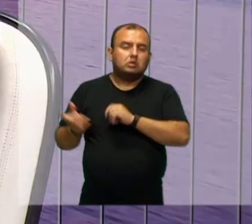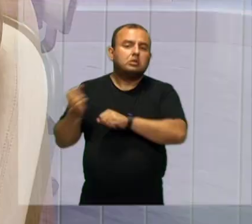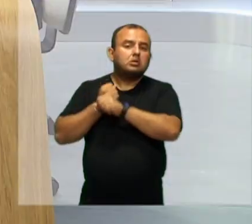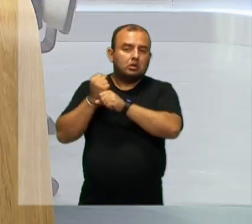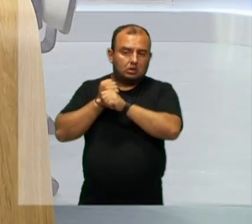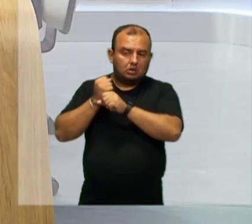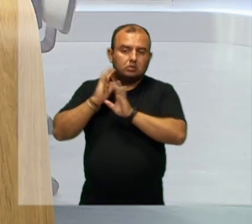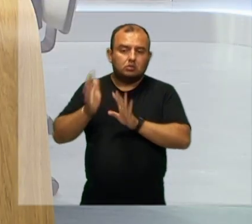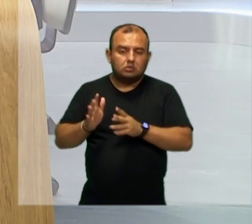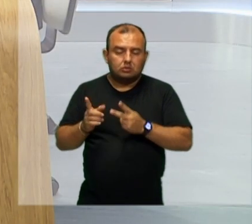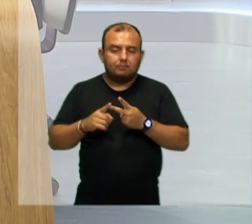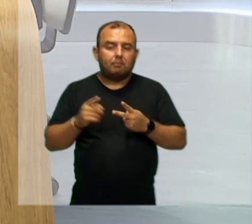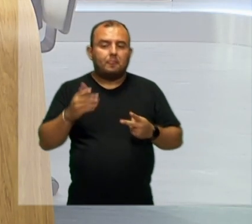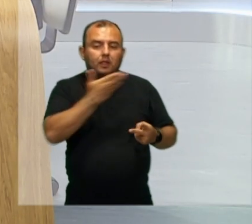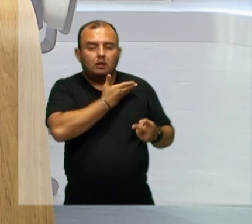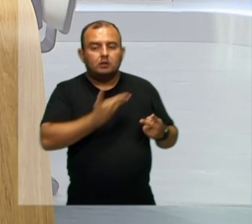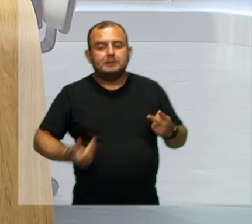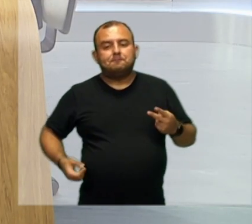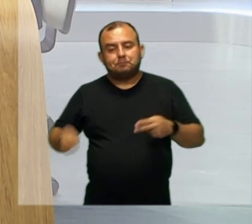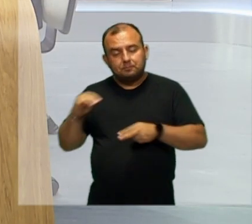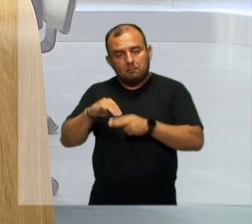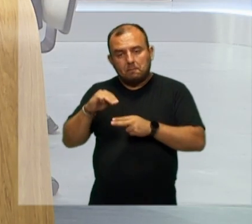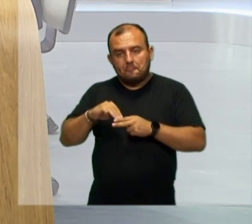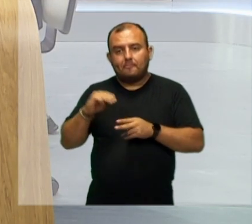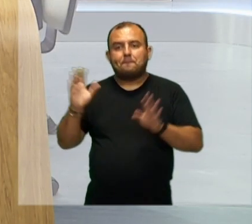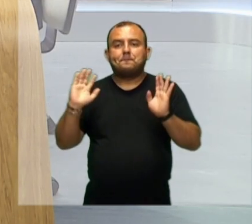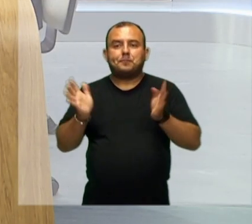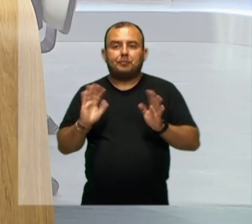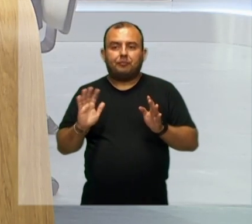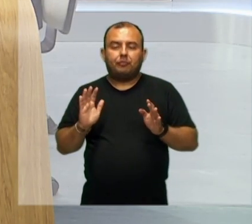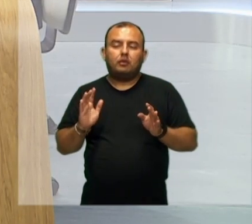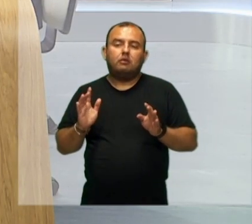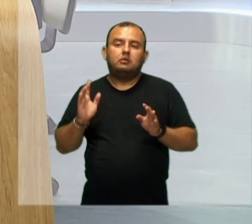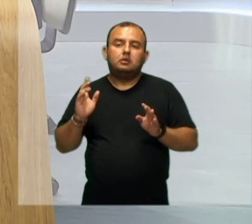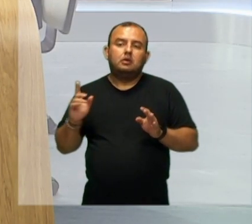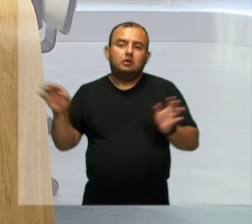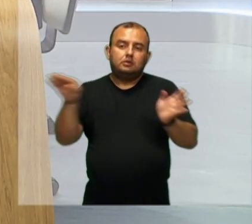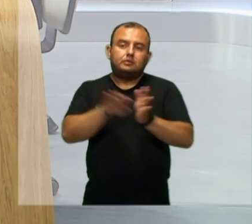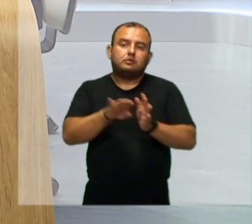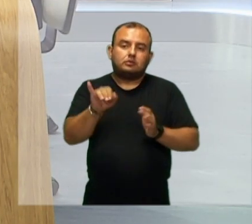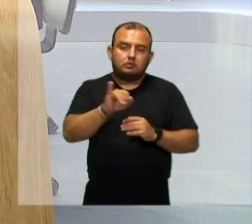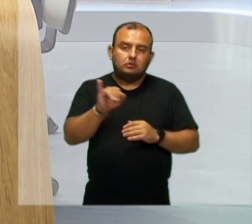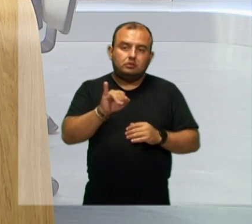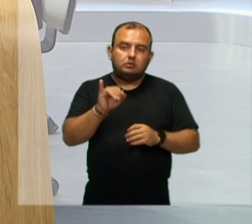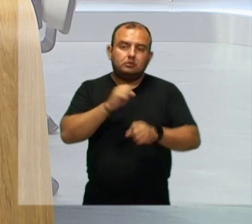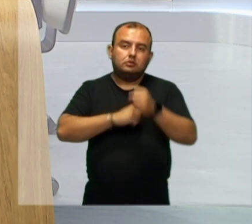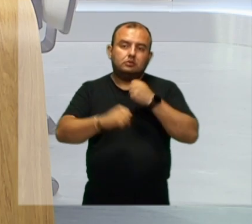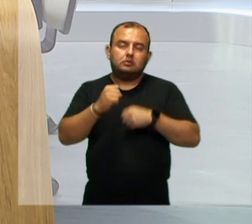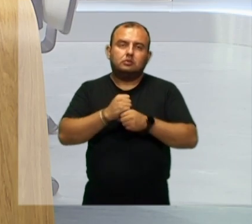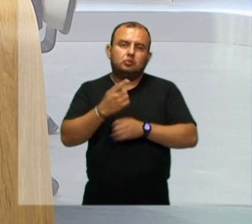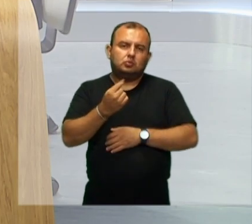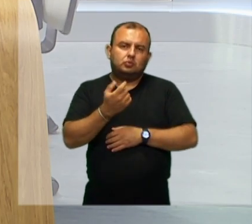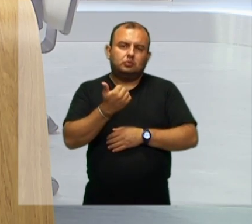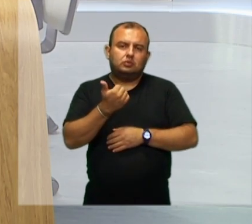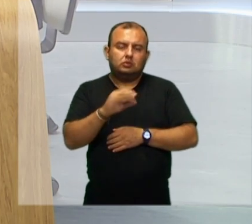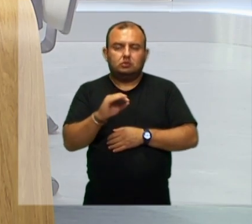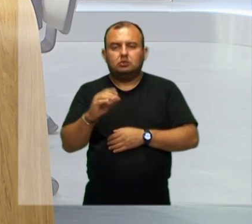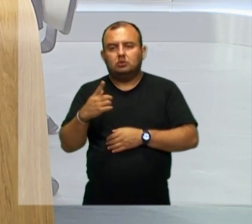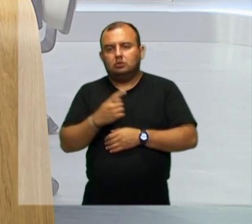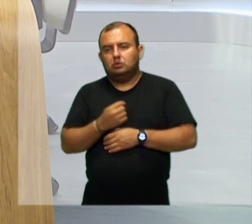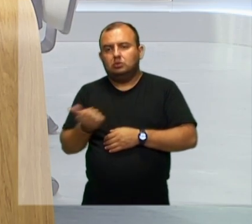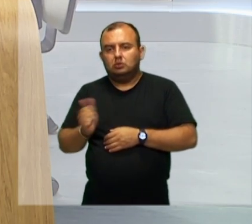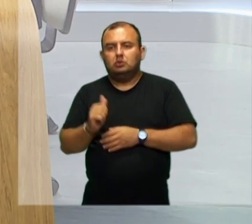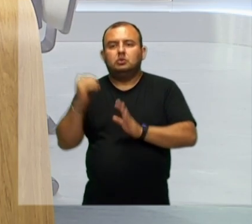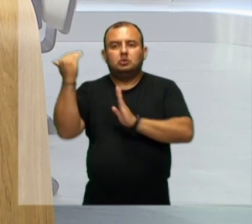data, do governo municipal, que também já vem aí desde que eu cheguei em Itajaí, né, de 2010, 2011, já tem esse